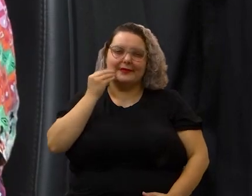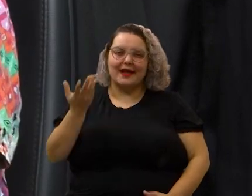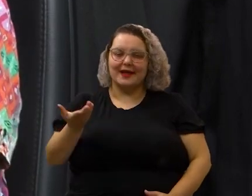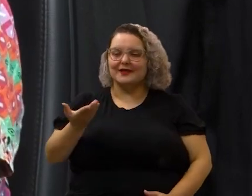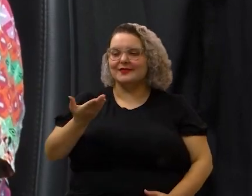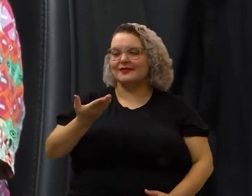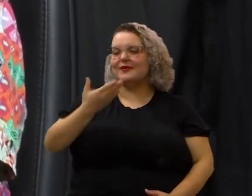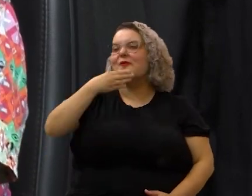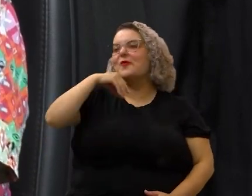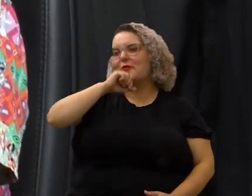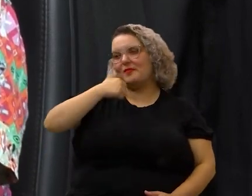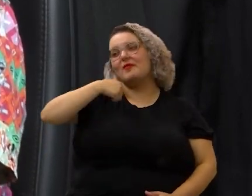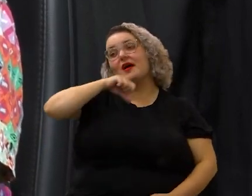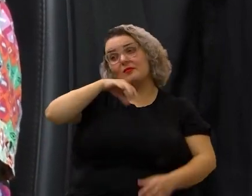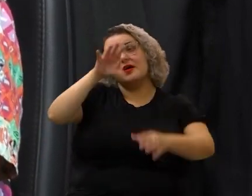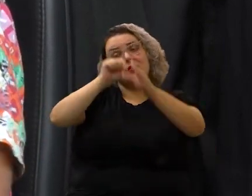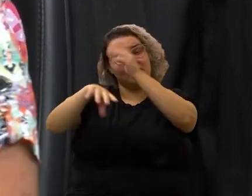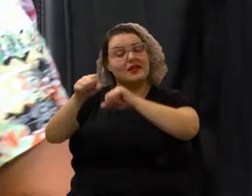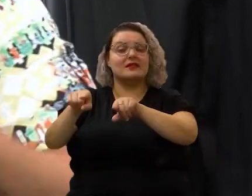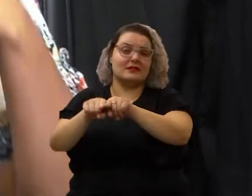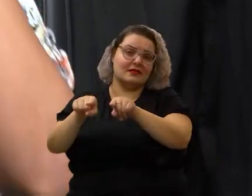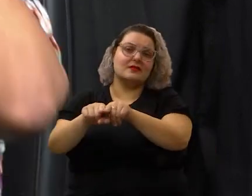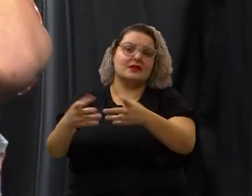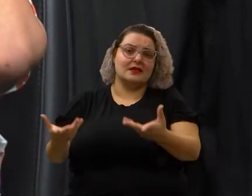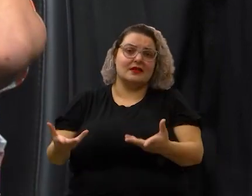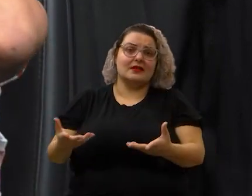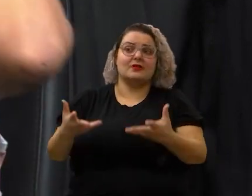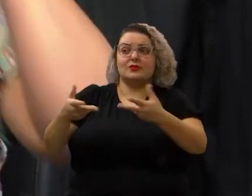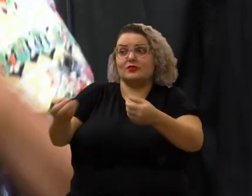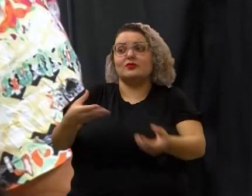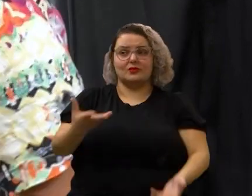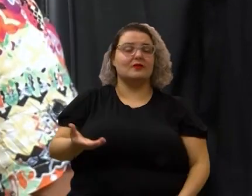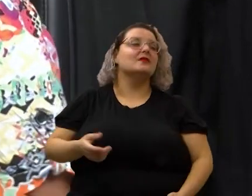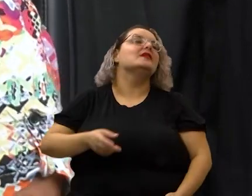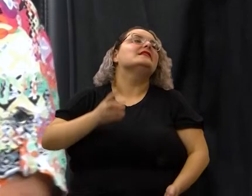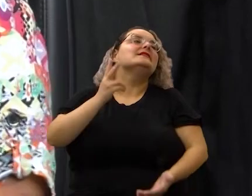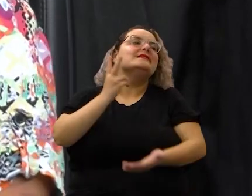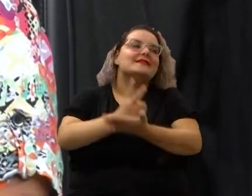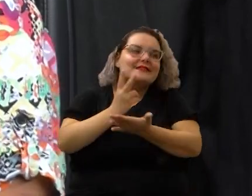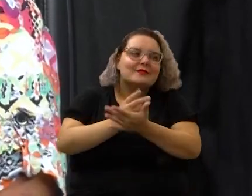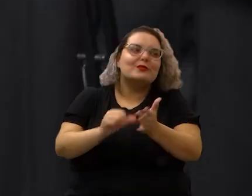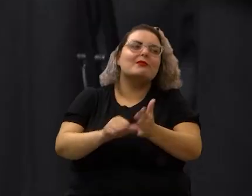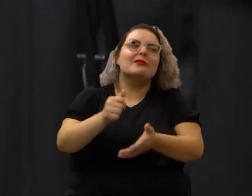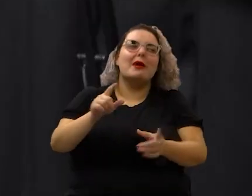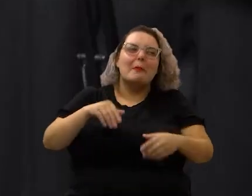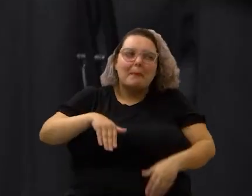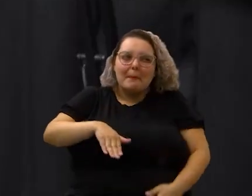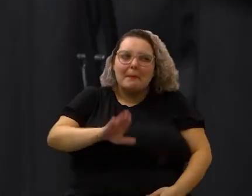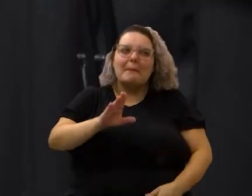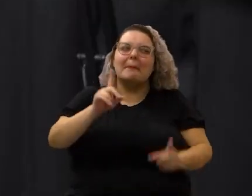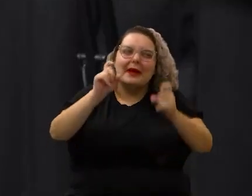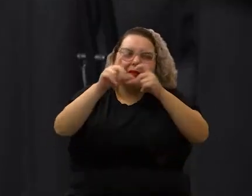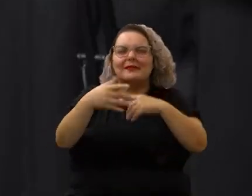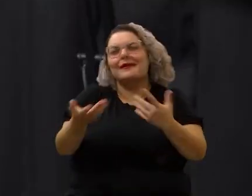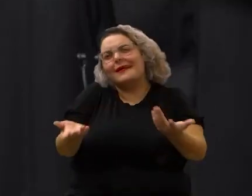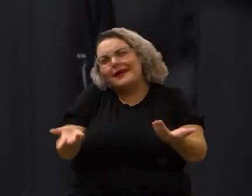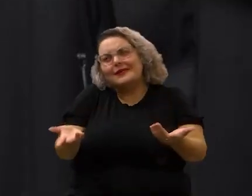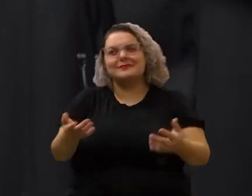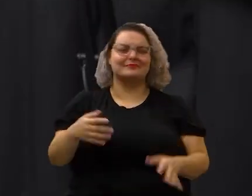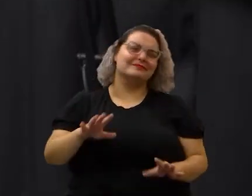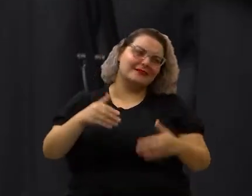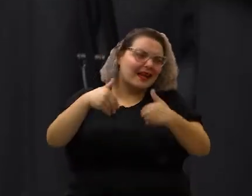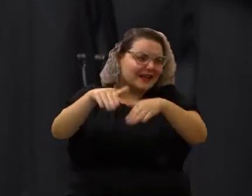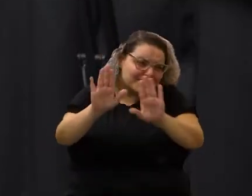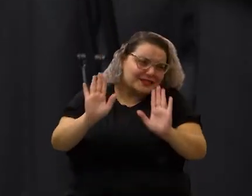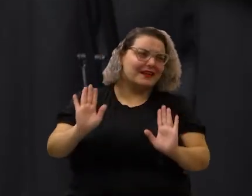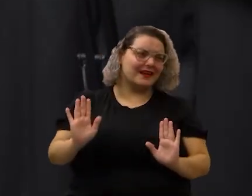isso também, os pais estão aprendendo também, acho que Sim. foi uma situação muito nova para Sempre eles. com o primeiro é um pouco mais duro, né? Depois os outros, não, mas ele